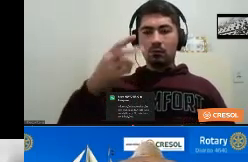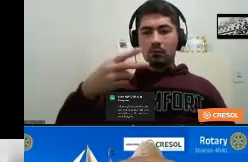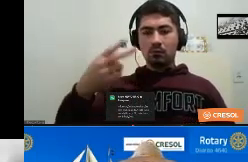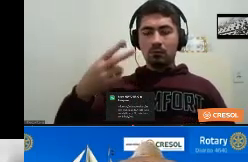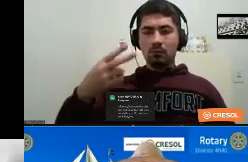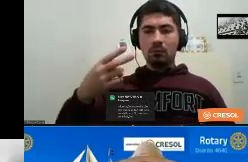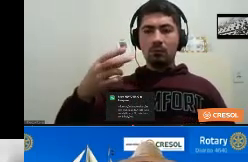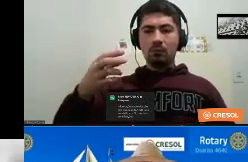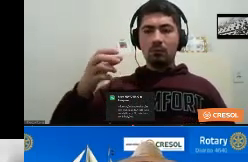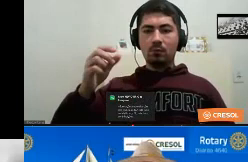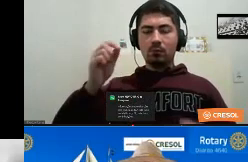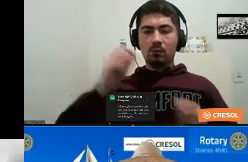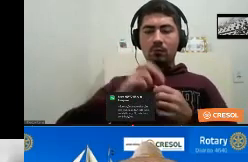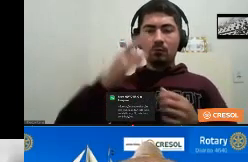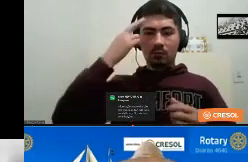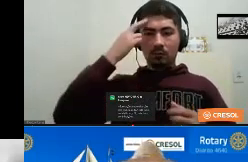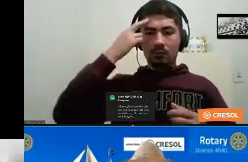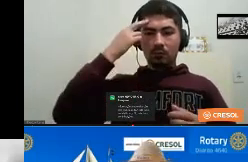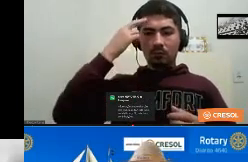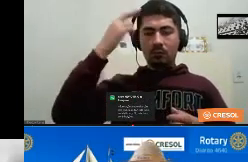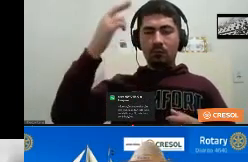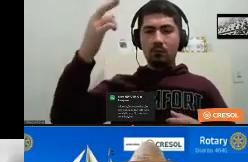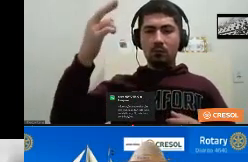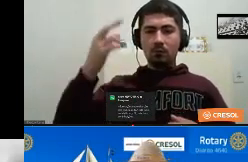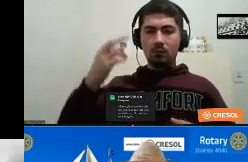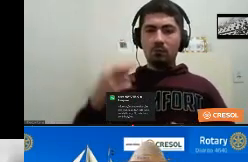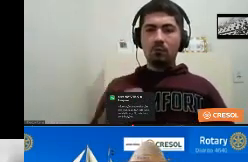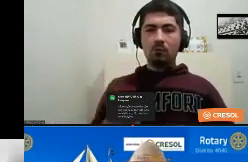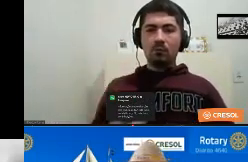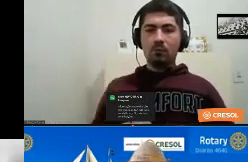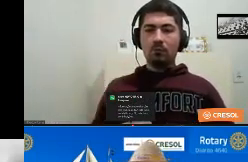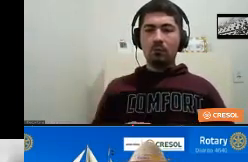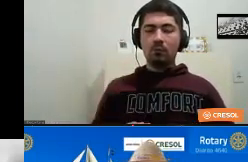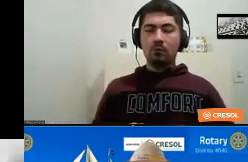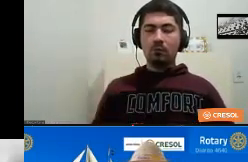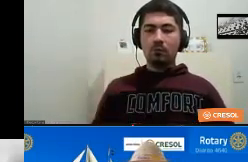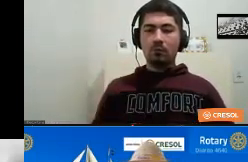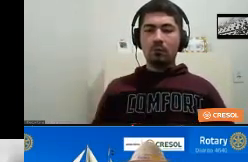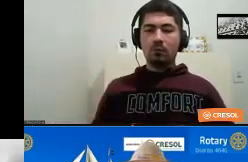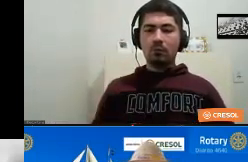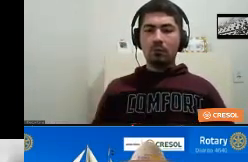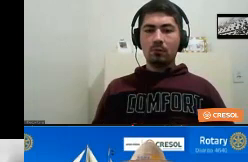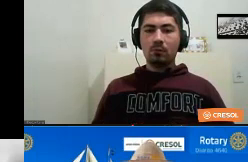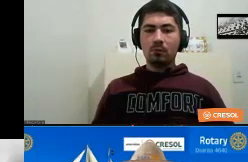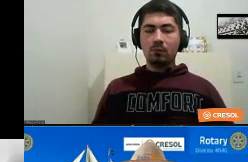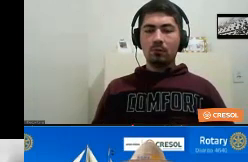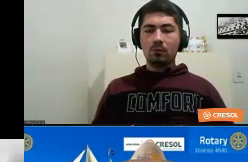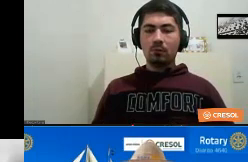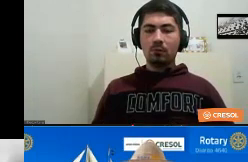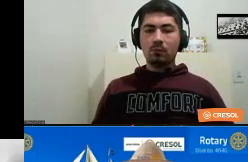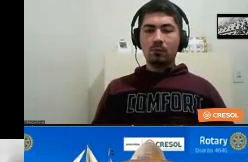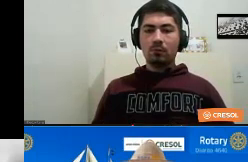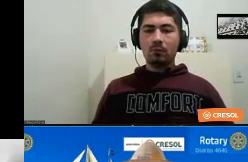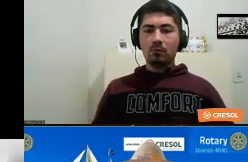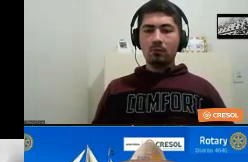ficava a diretoria. O que aconteceu nesse incêndio? Era um calor em fevereiro, tá certo? Todos os ar-condicionados